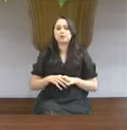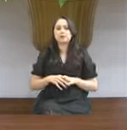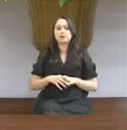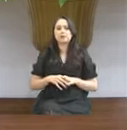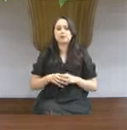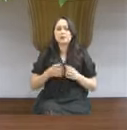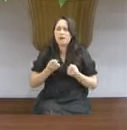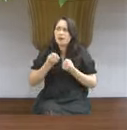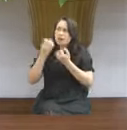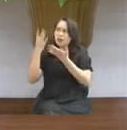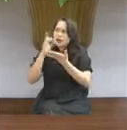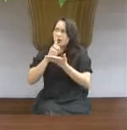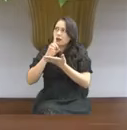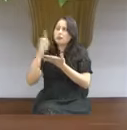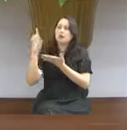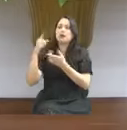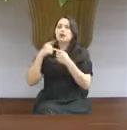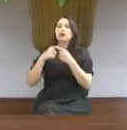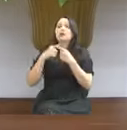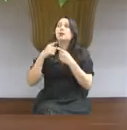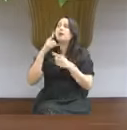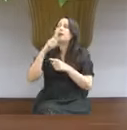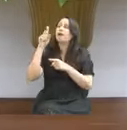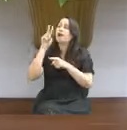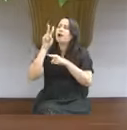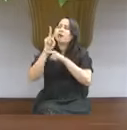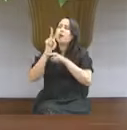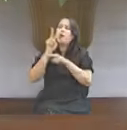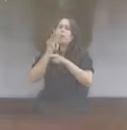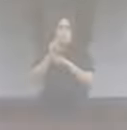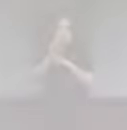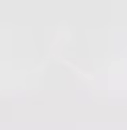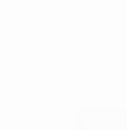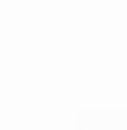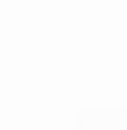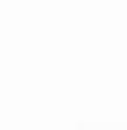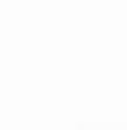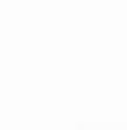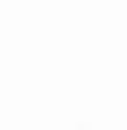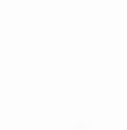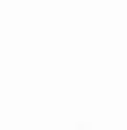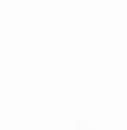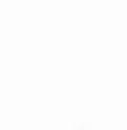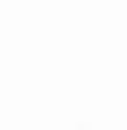ele. Porque ele tem cuidado.